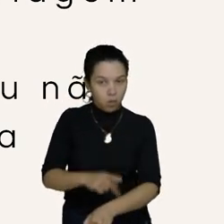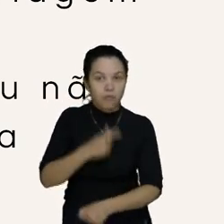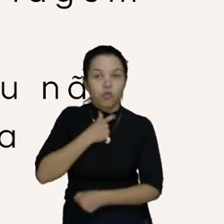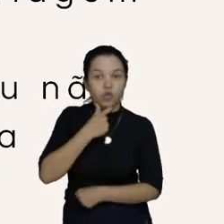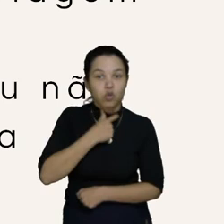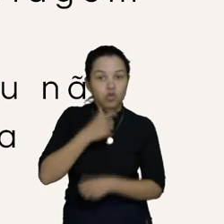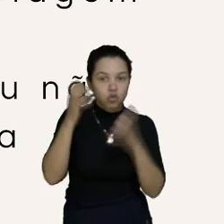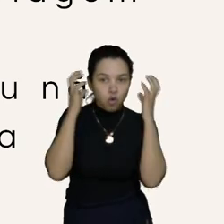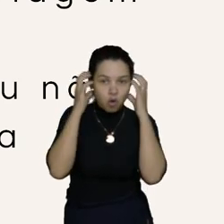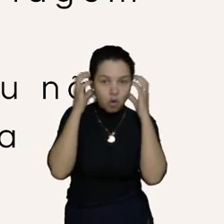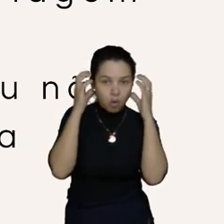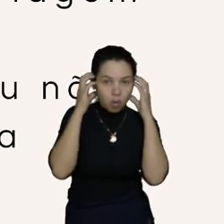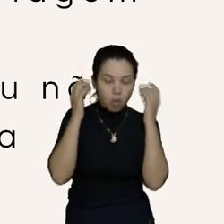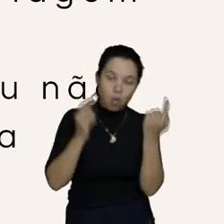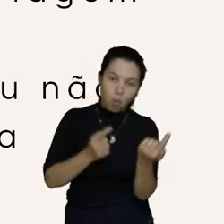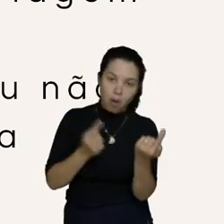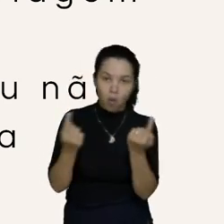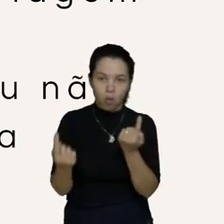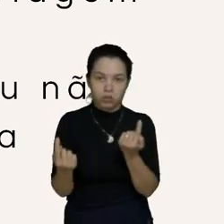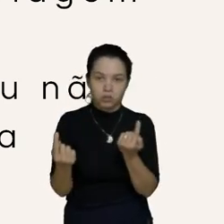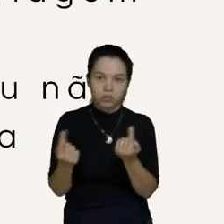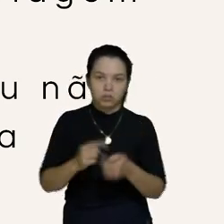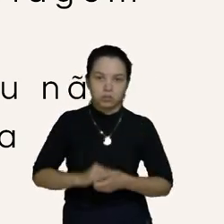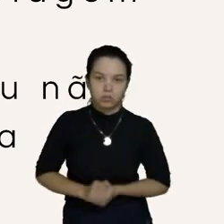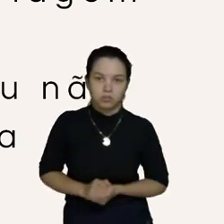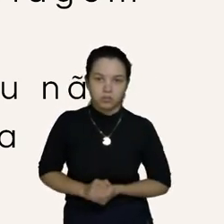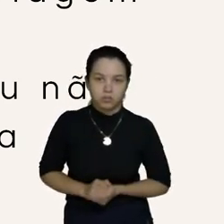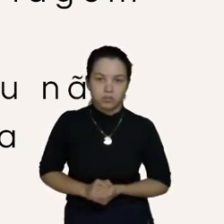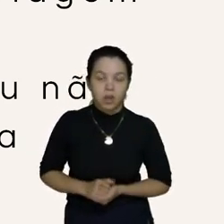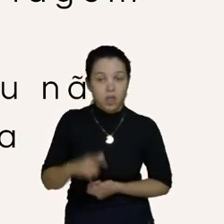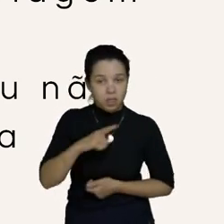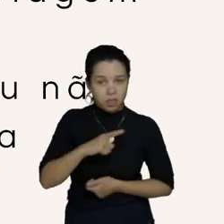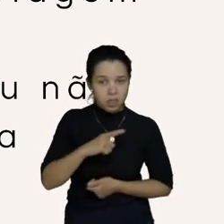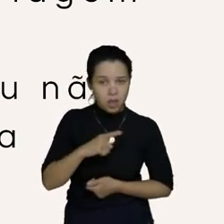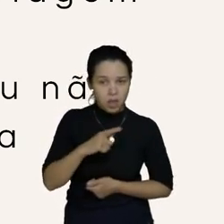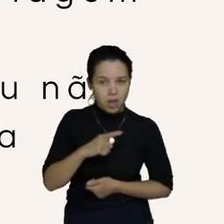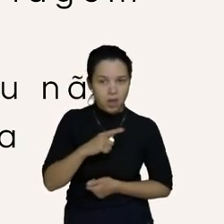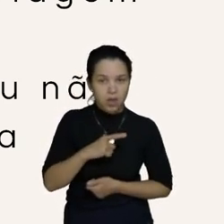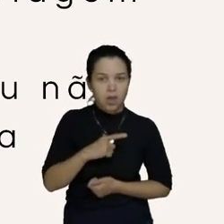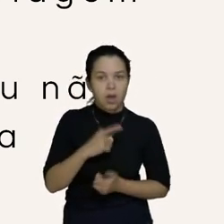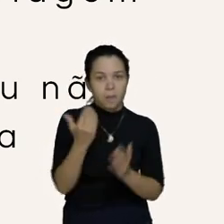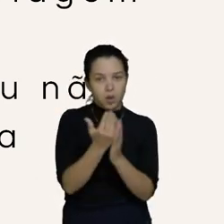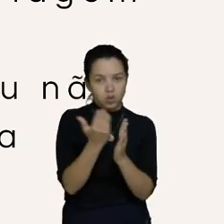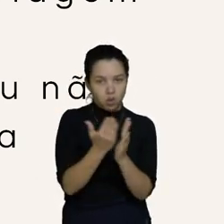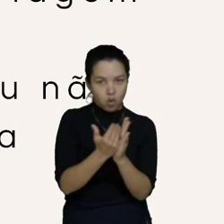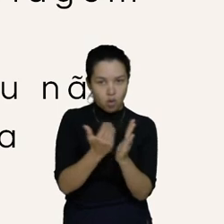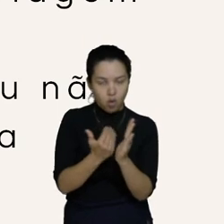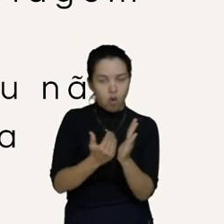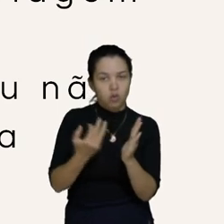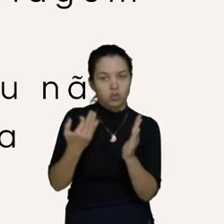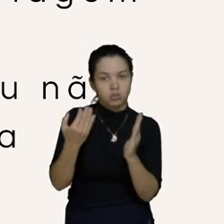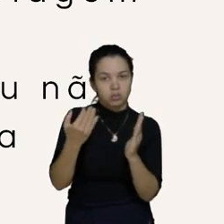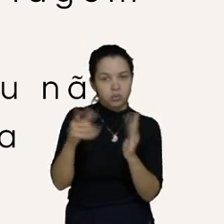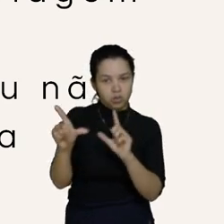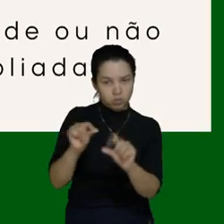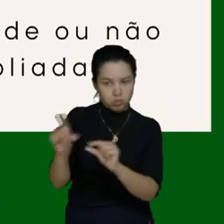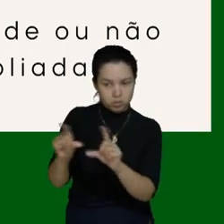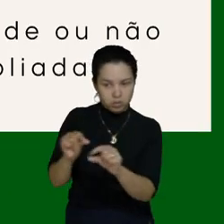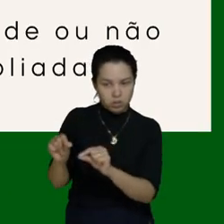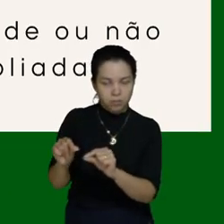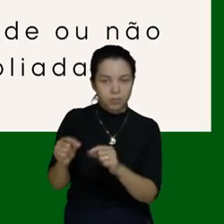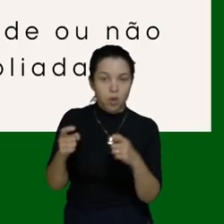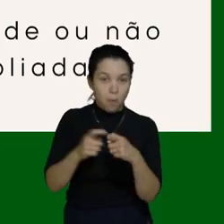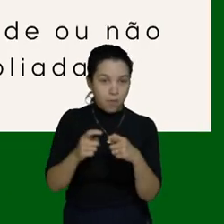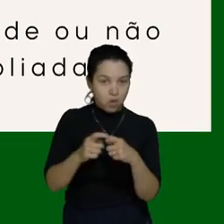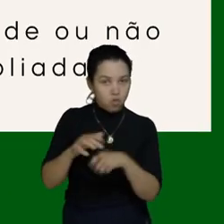uma ou outra nós temos protocolos específicos de triagem então a gente faz o médico conversa com